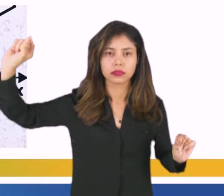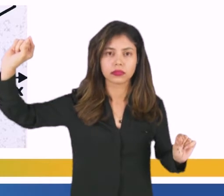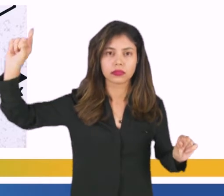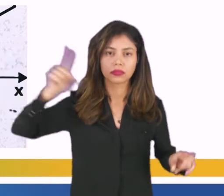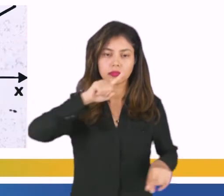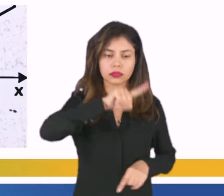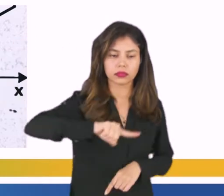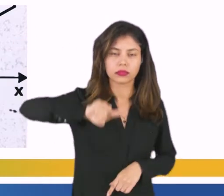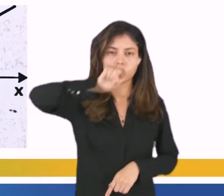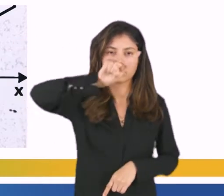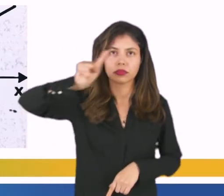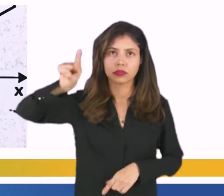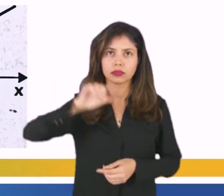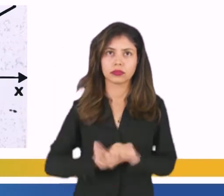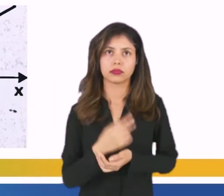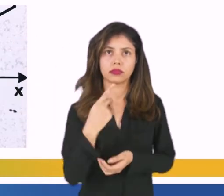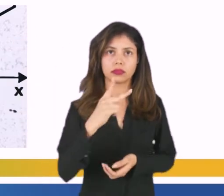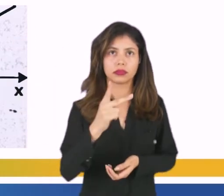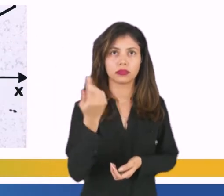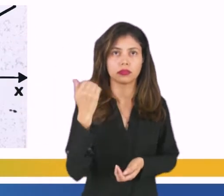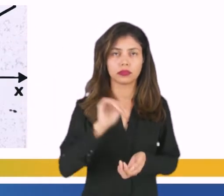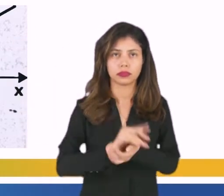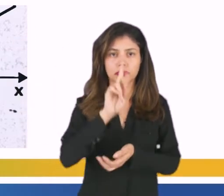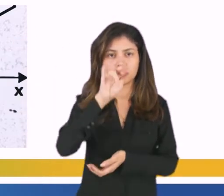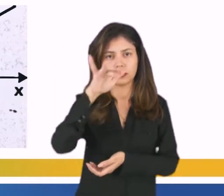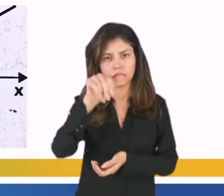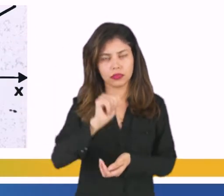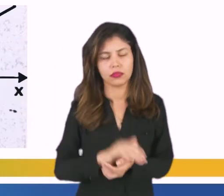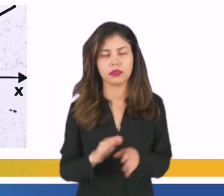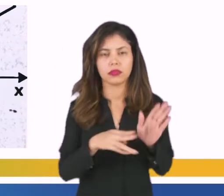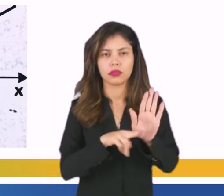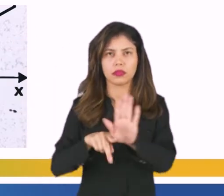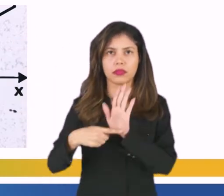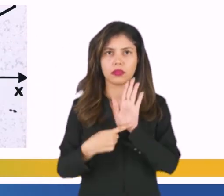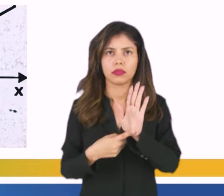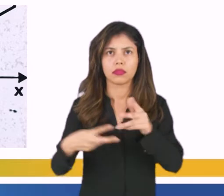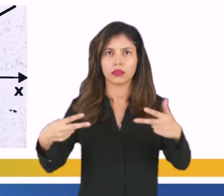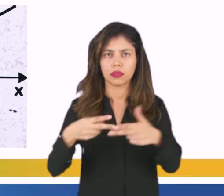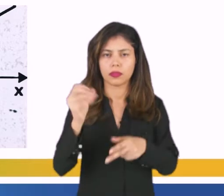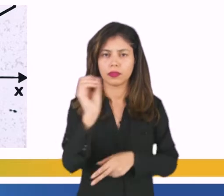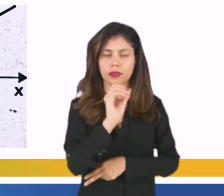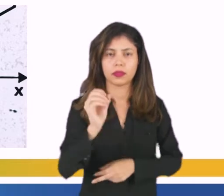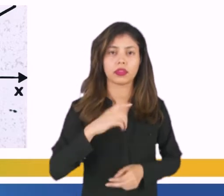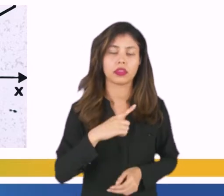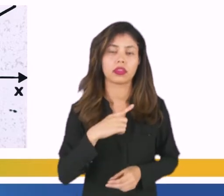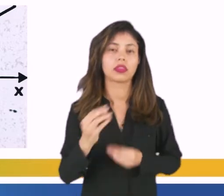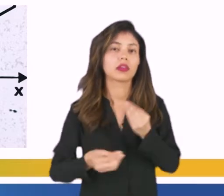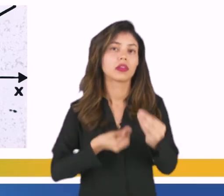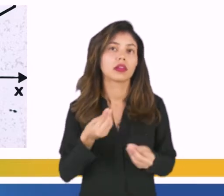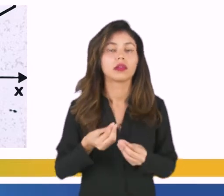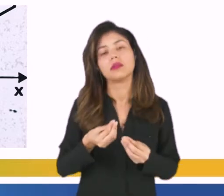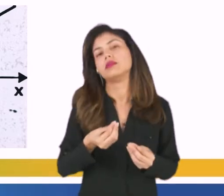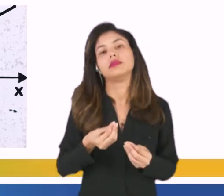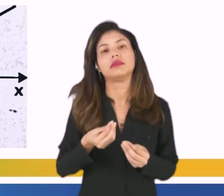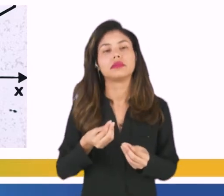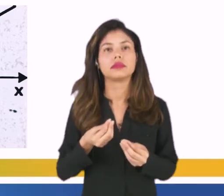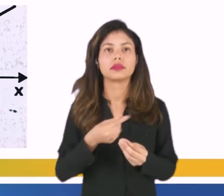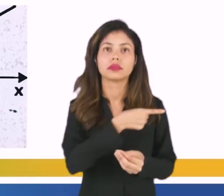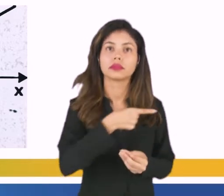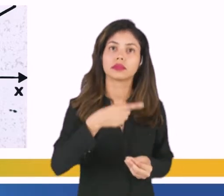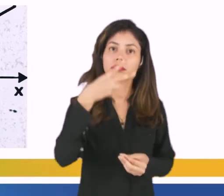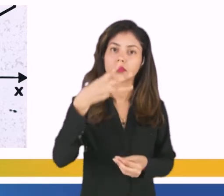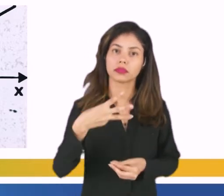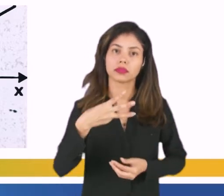a raiz dessa função, quando você iguala a zero, ela tem como raiz